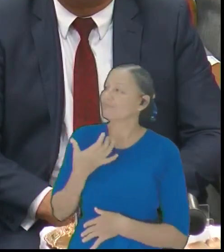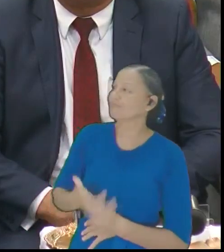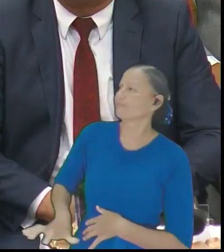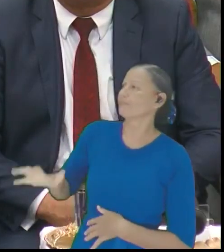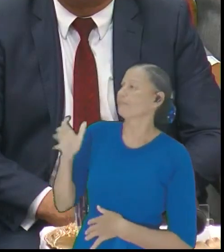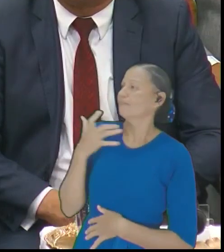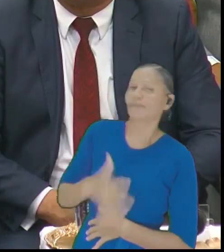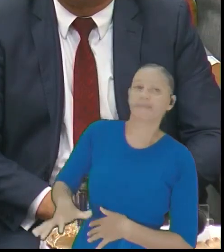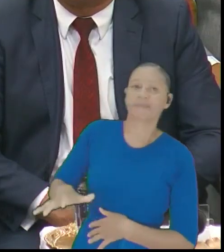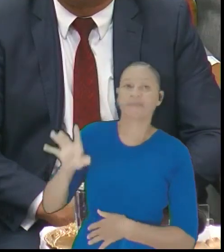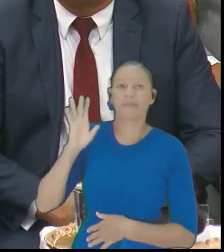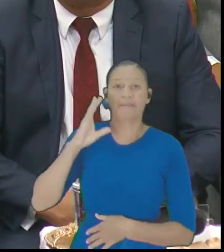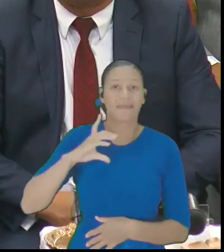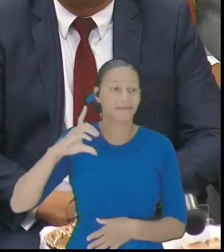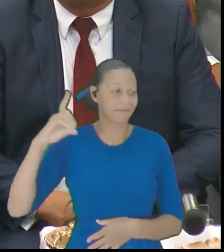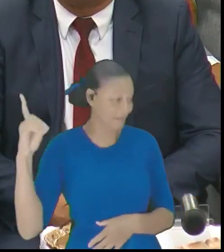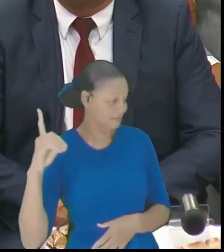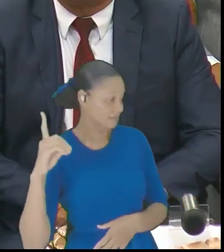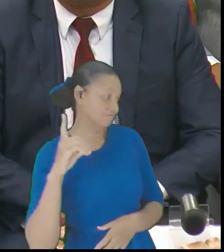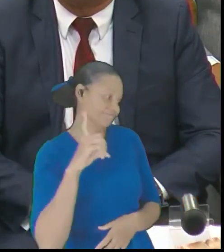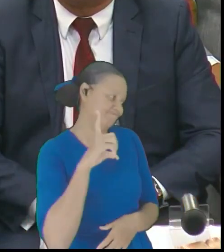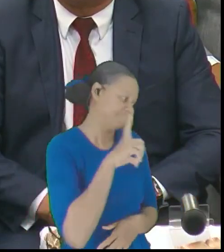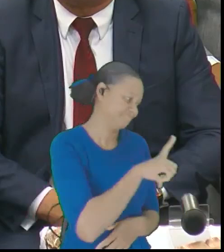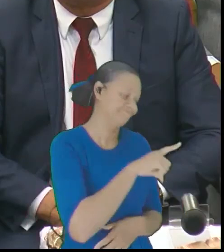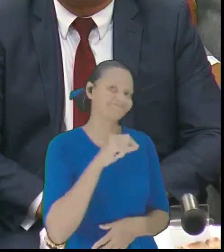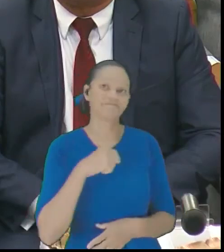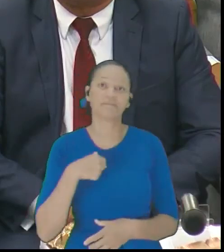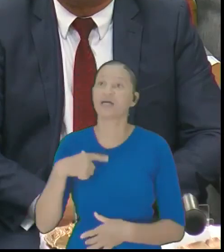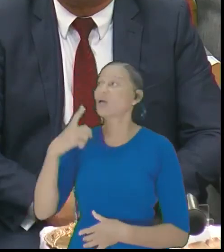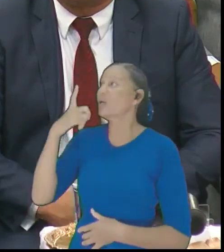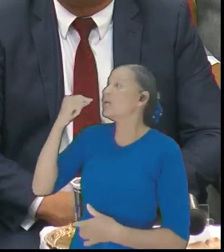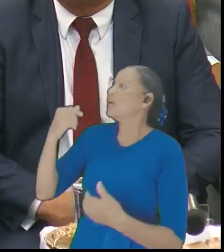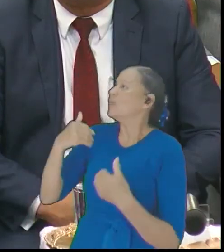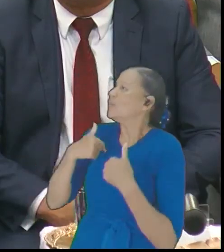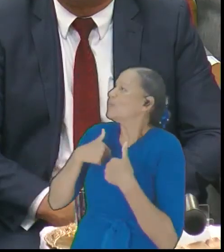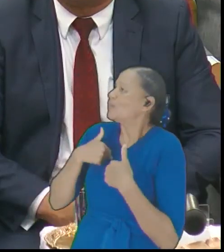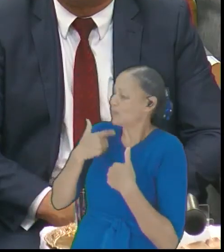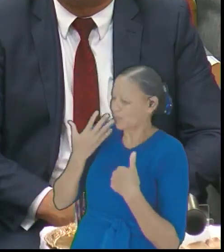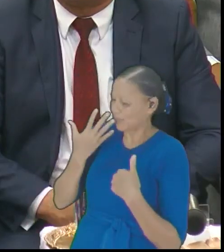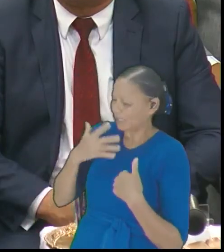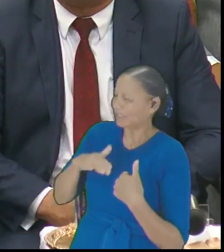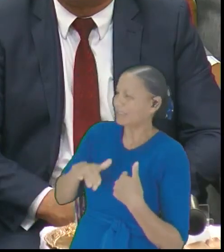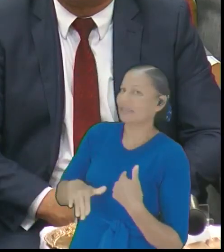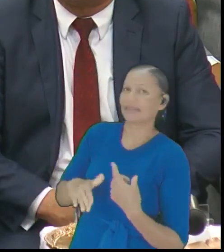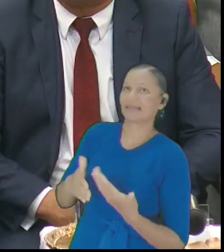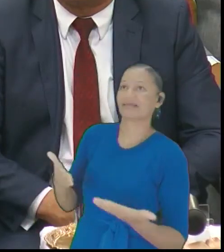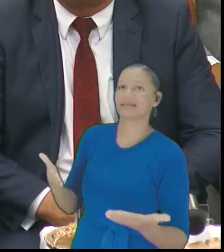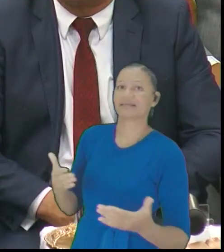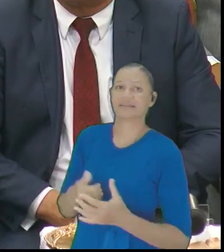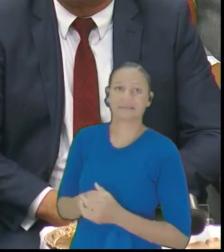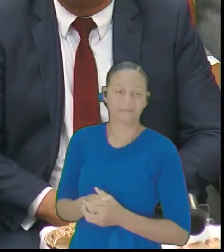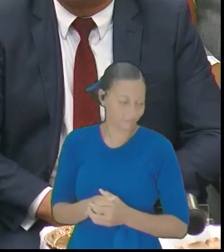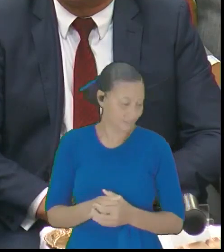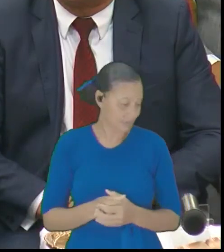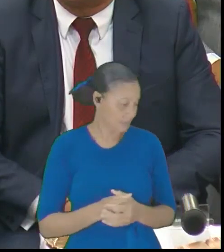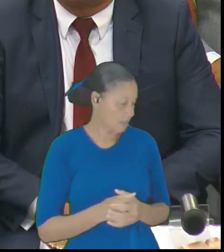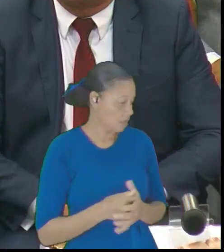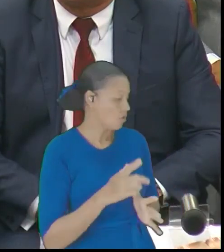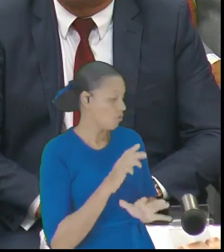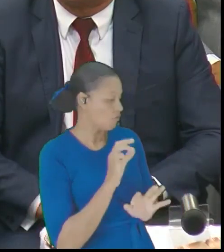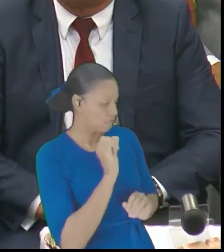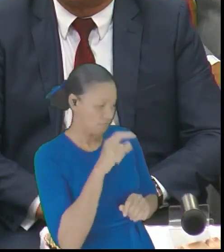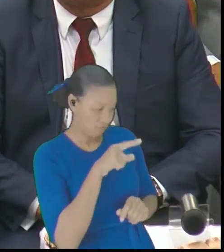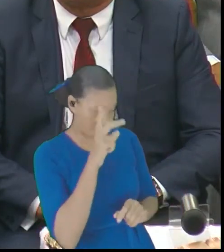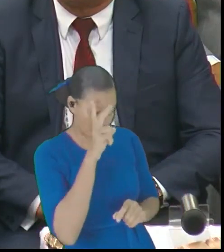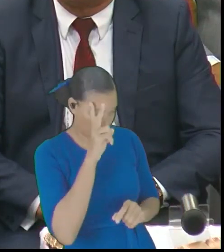Mas quando Deus dá a chamada profética, ele diz: eu sou uma criança. Deus disse: eu vou rebobinar sua